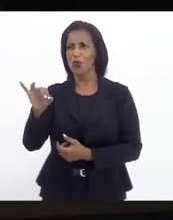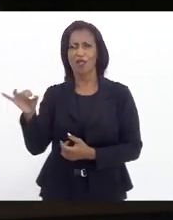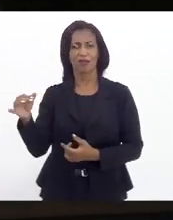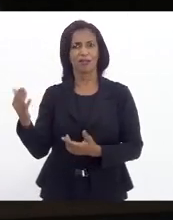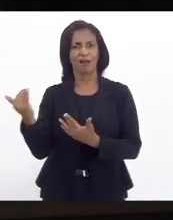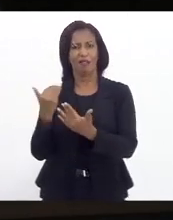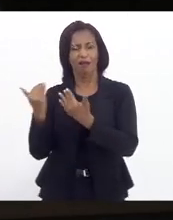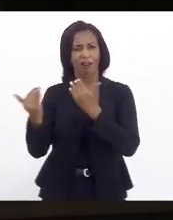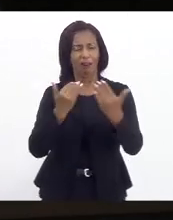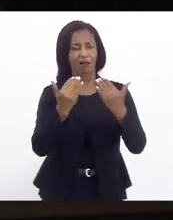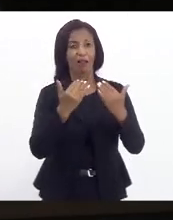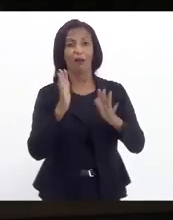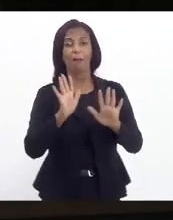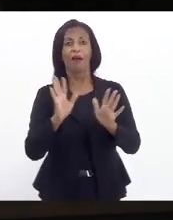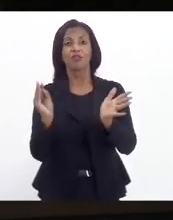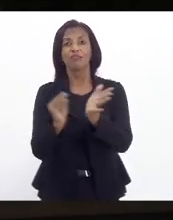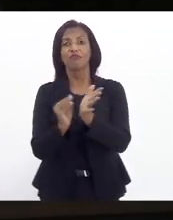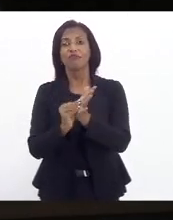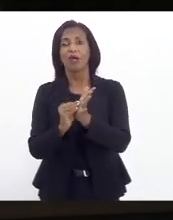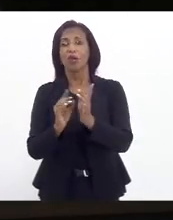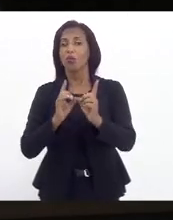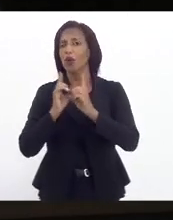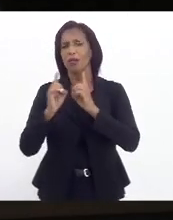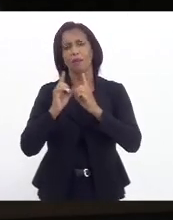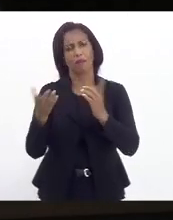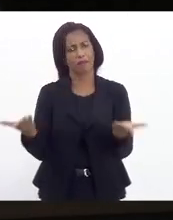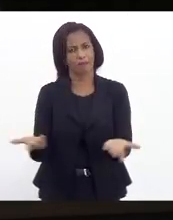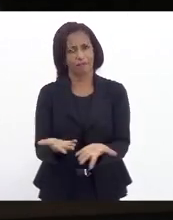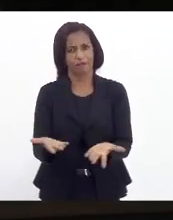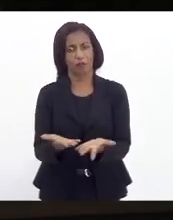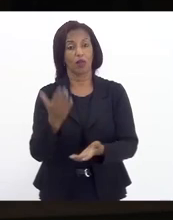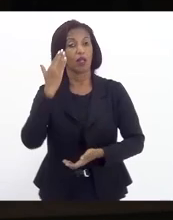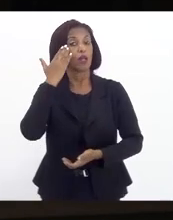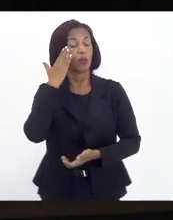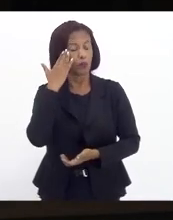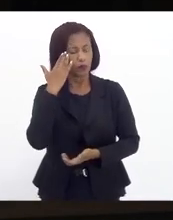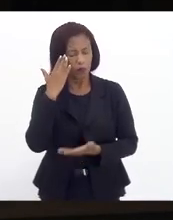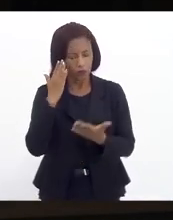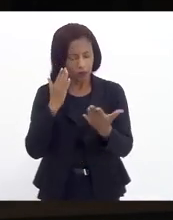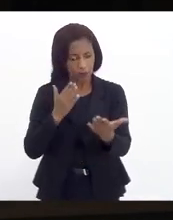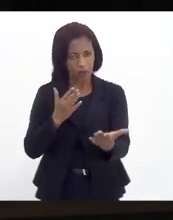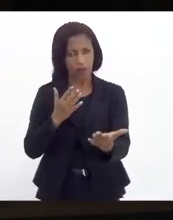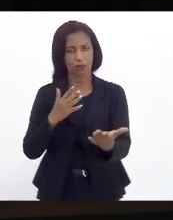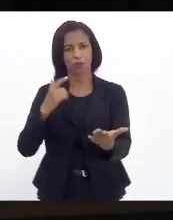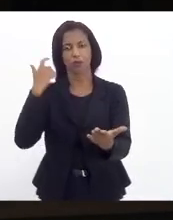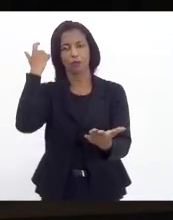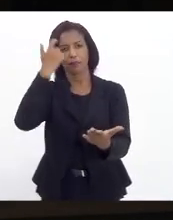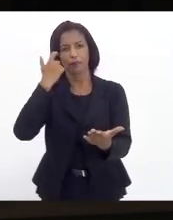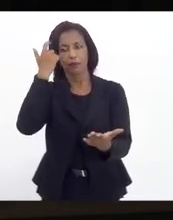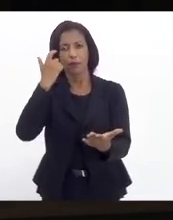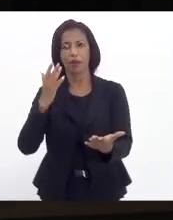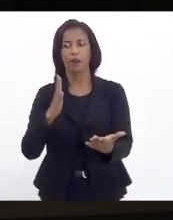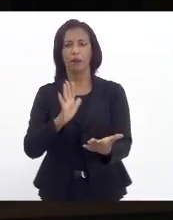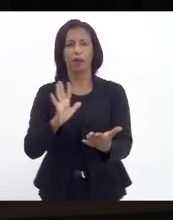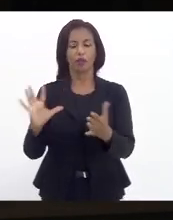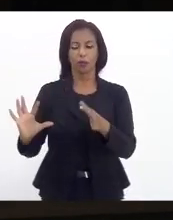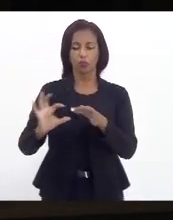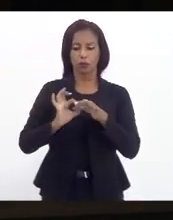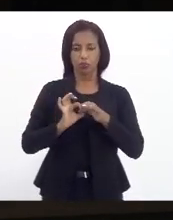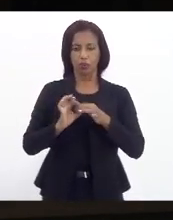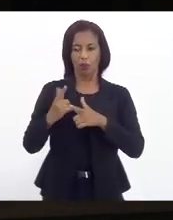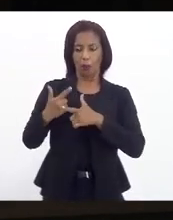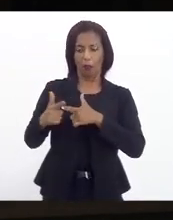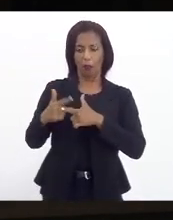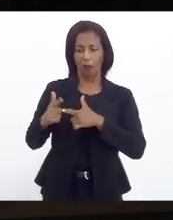definido. Não creio que seja ponto para debatermos agora. Eu entendo a ponderação de vossa excelência, mas amarrar uma